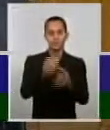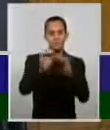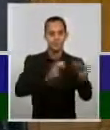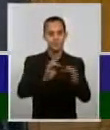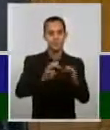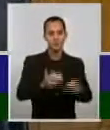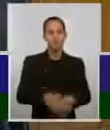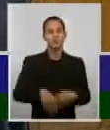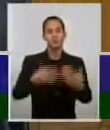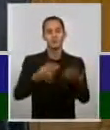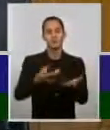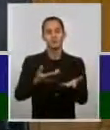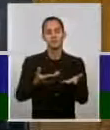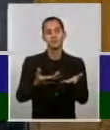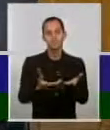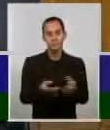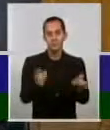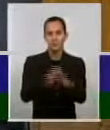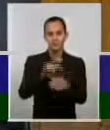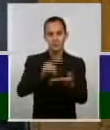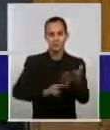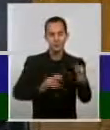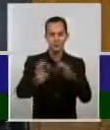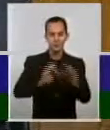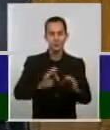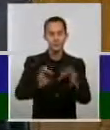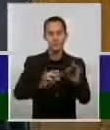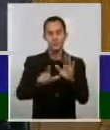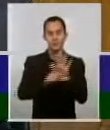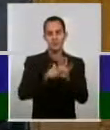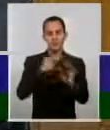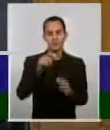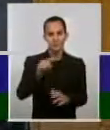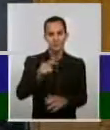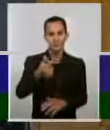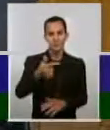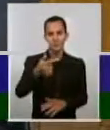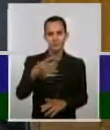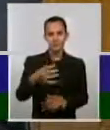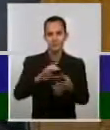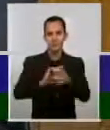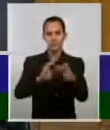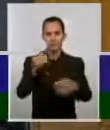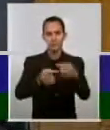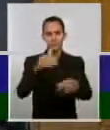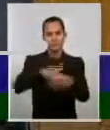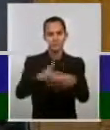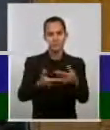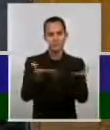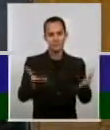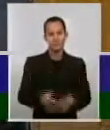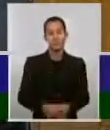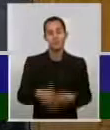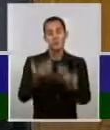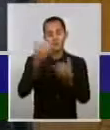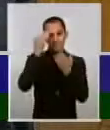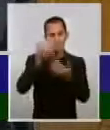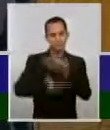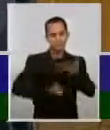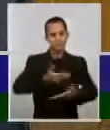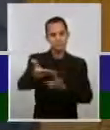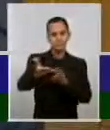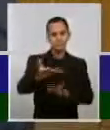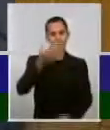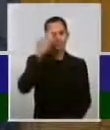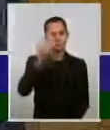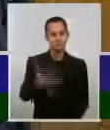projeto. Assim, concluo a leitura do projeto de lei número 724, qual está apto à discussão e votação. Assim, devolvo a Vossa